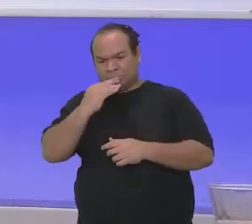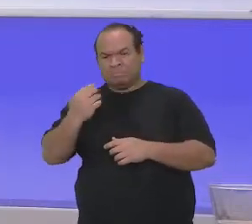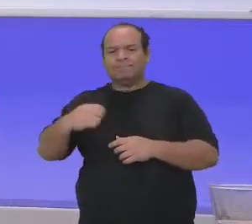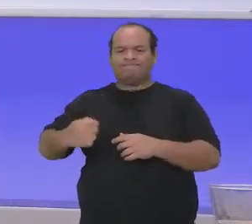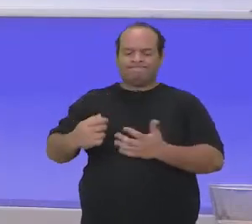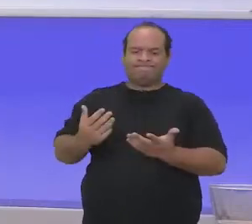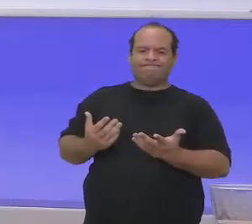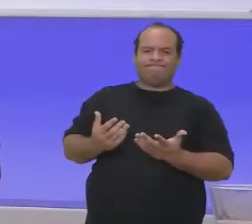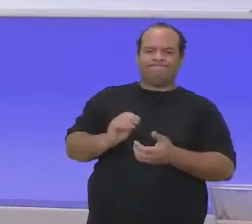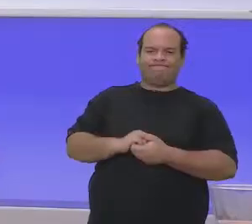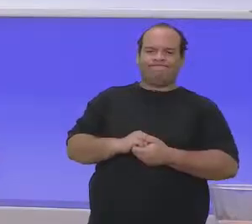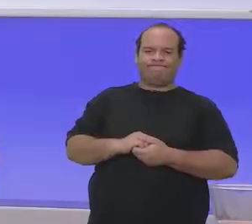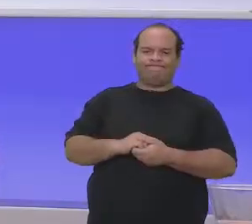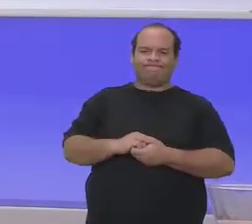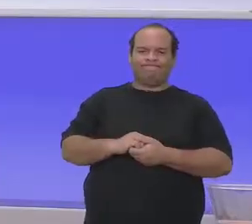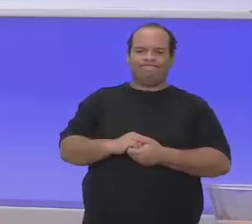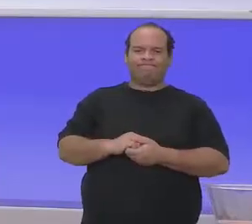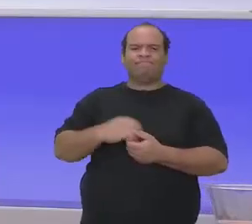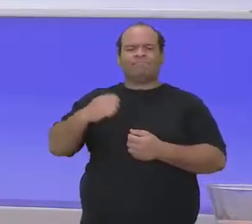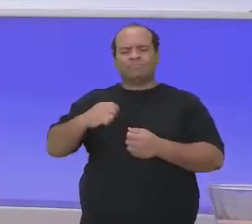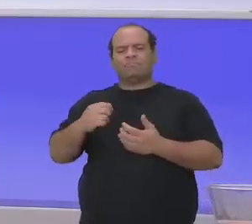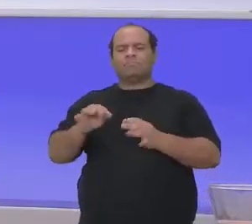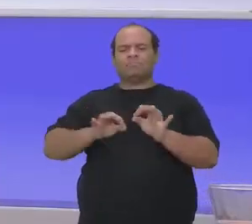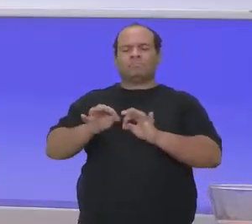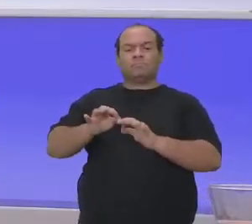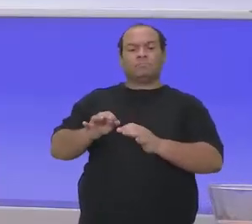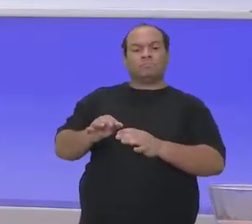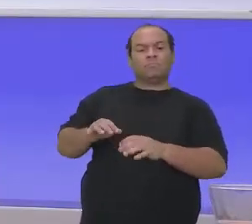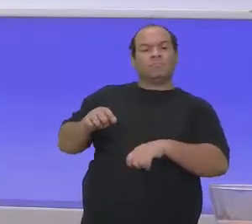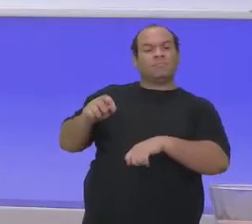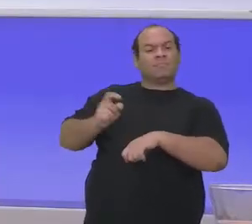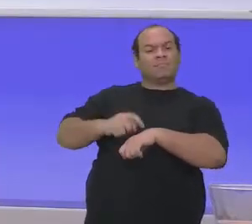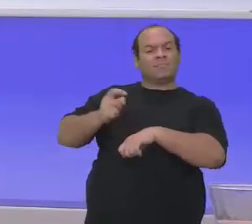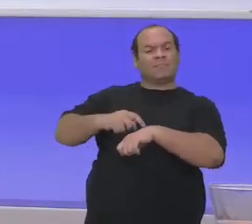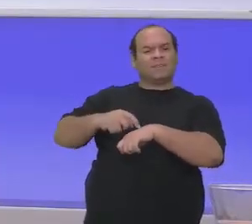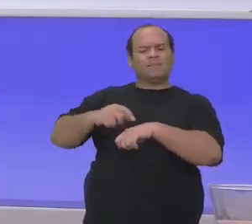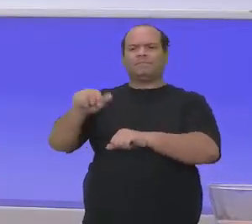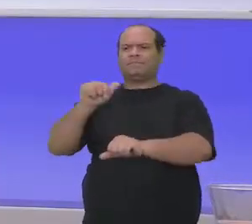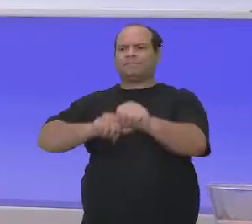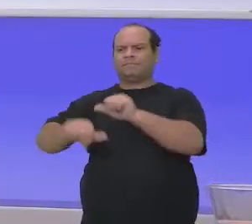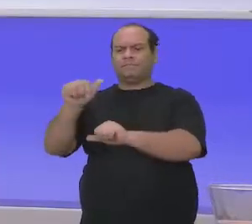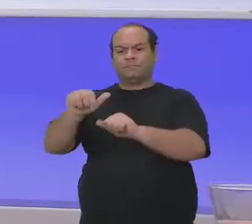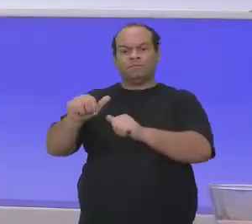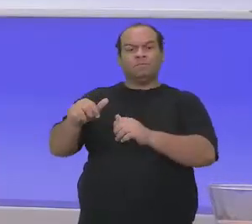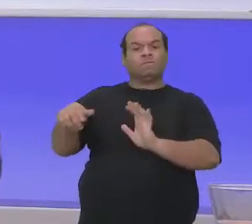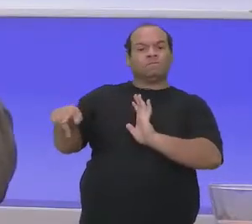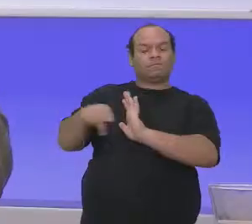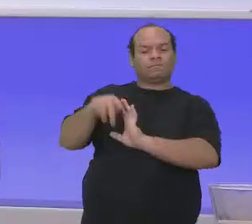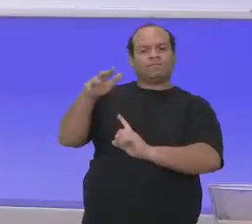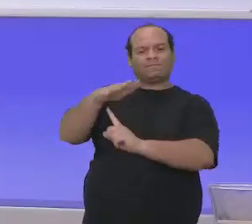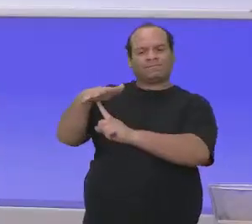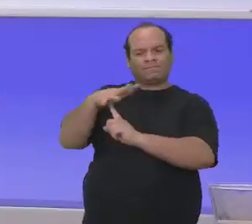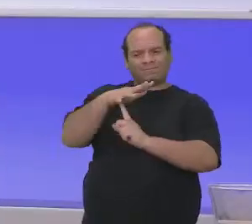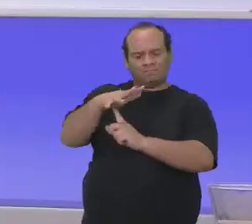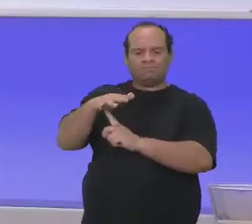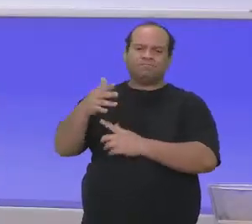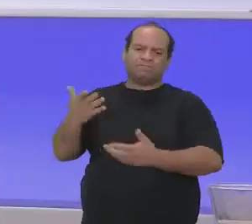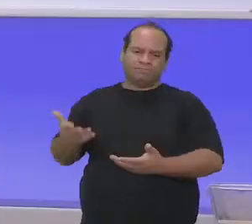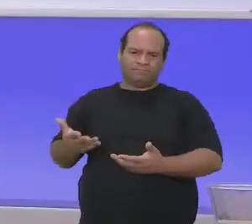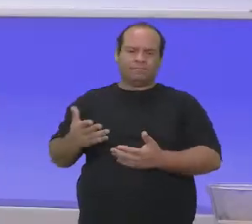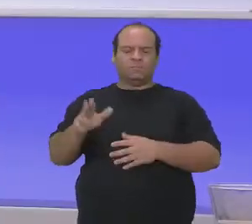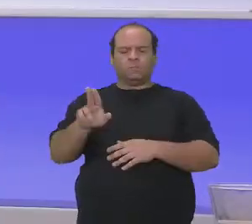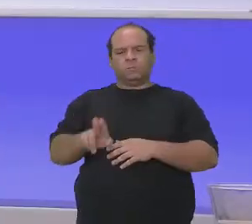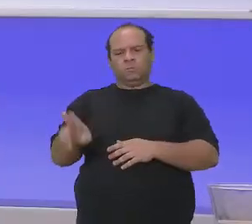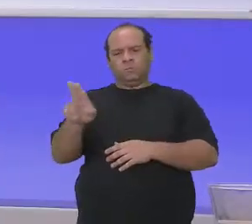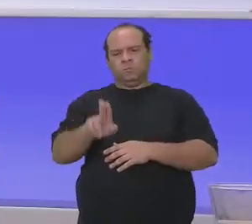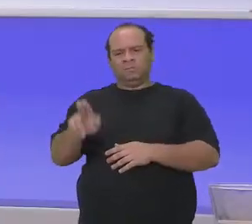têm uma finitude, e o tempo de reconstrução na natureza desse material que a gente está